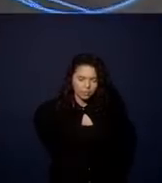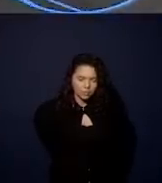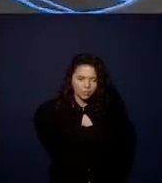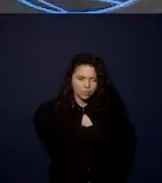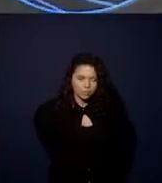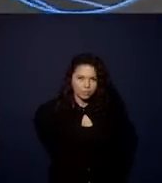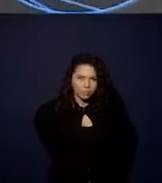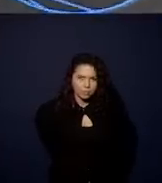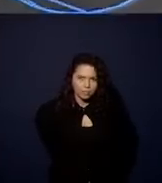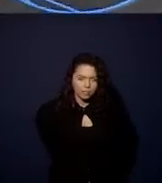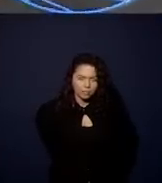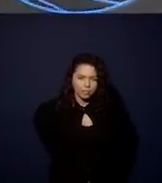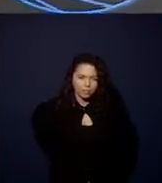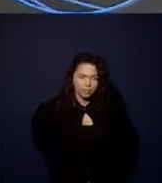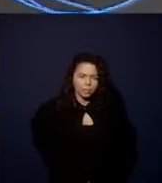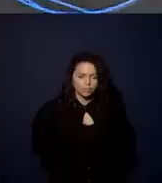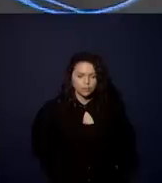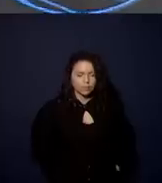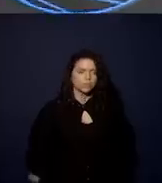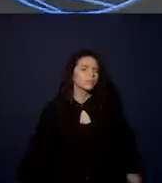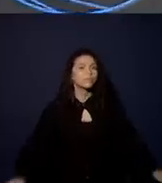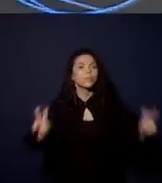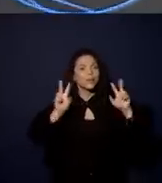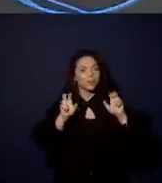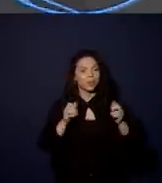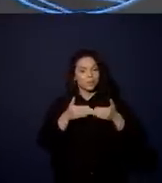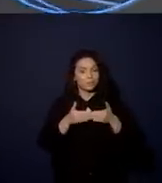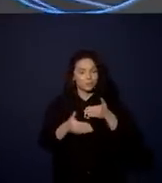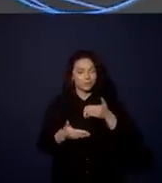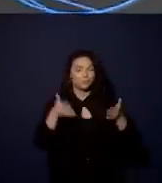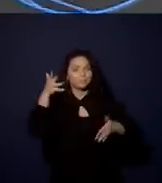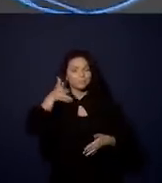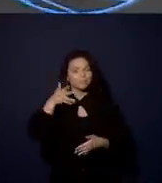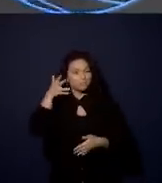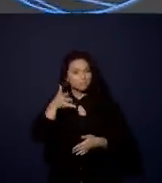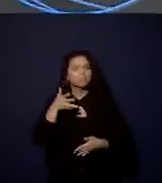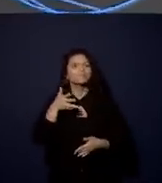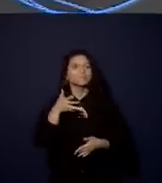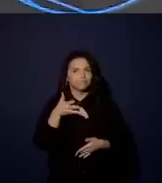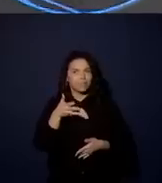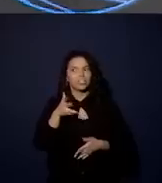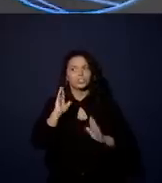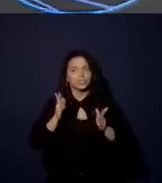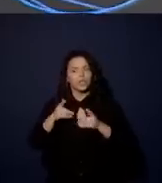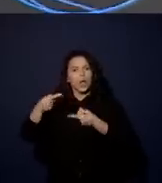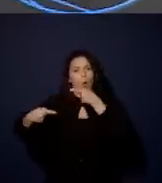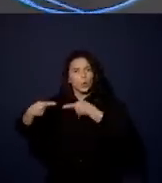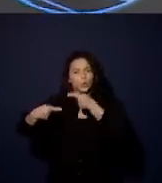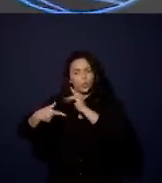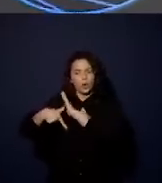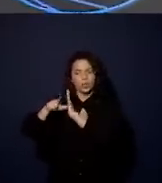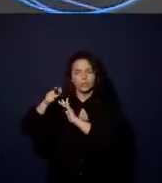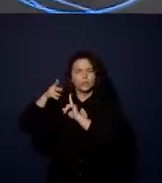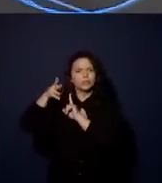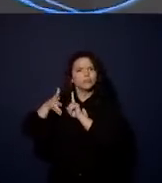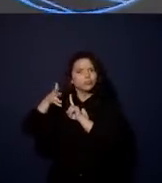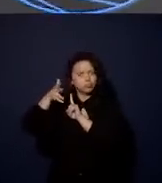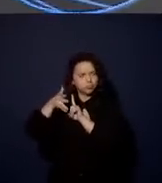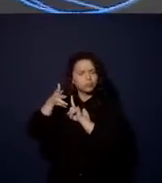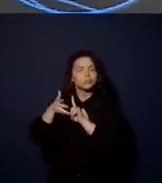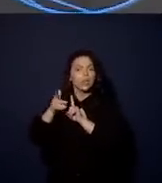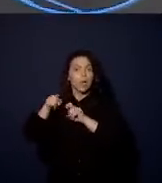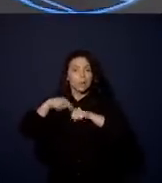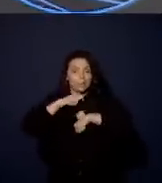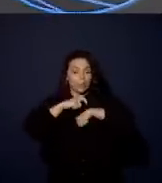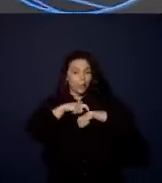nosso próximo painel um tema muito aquecido que foi debatido longamente nos painéis anteriores é um momento do varejo